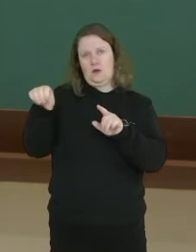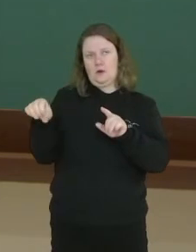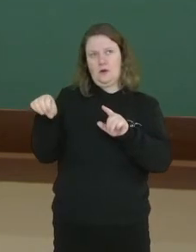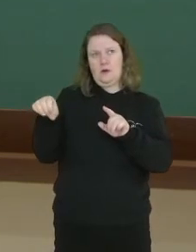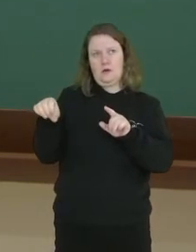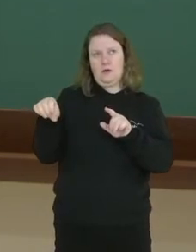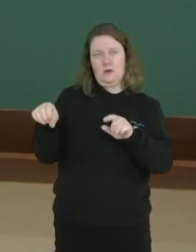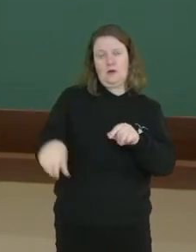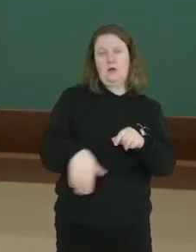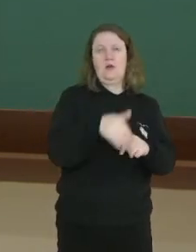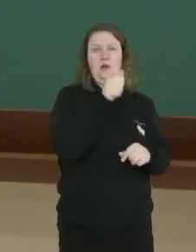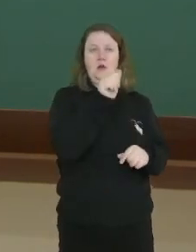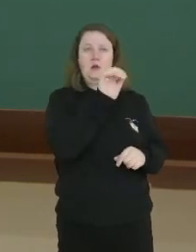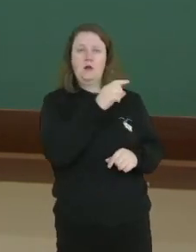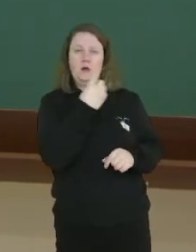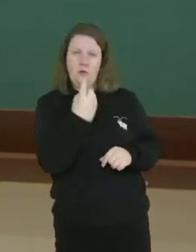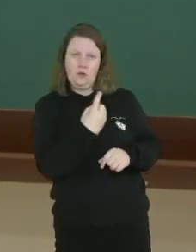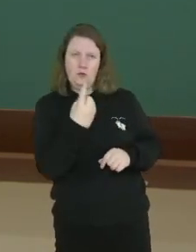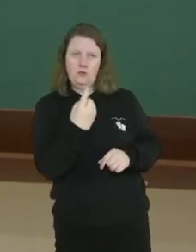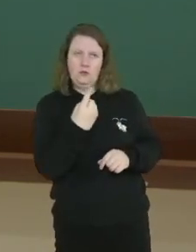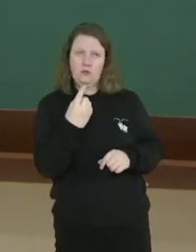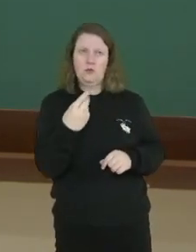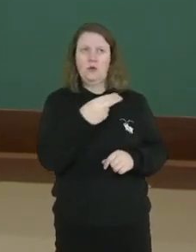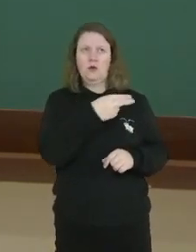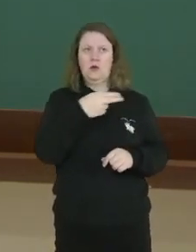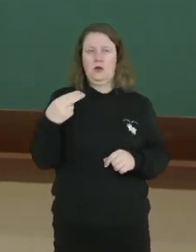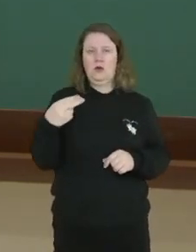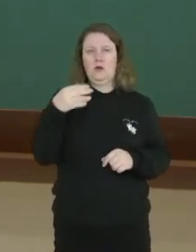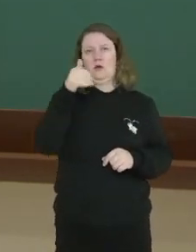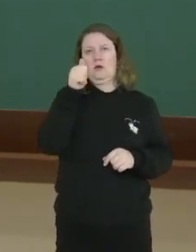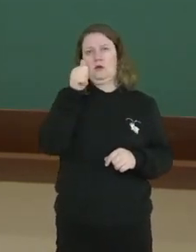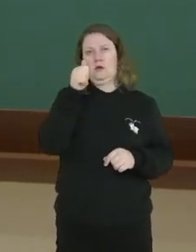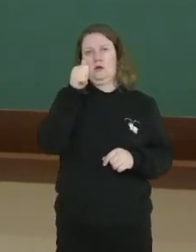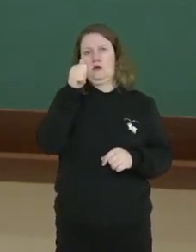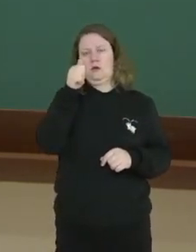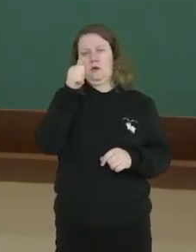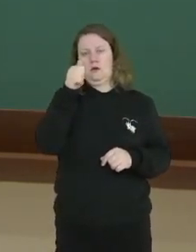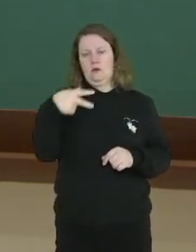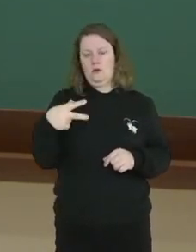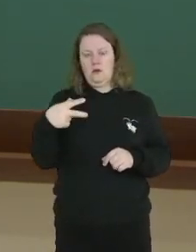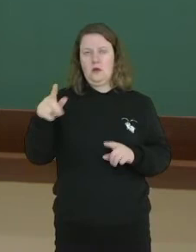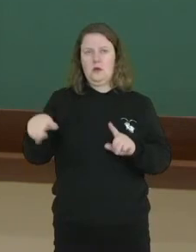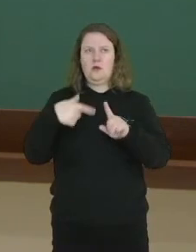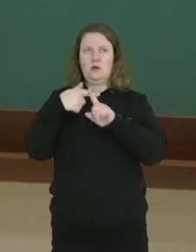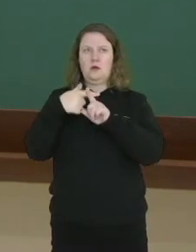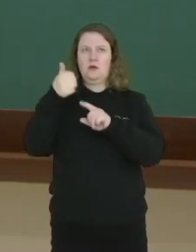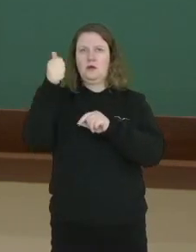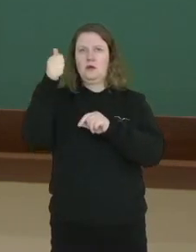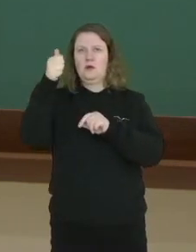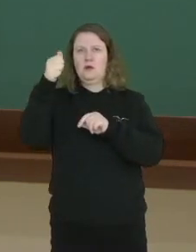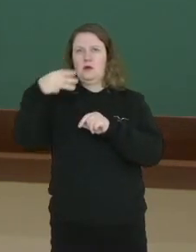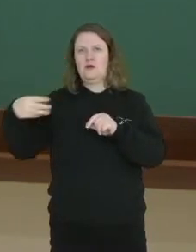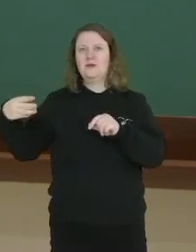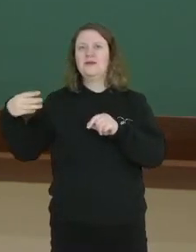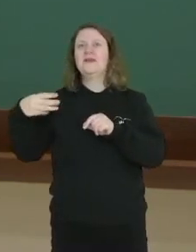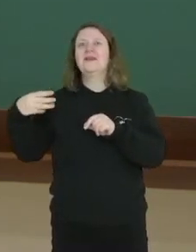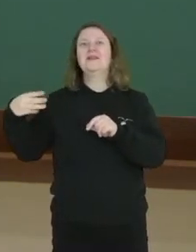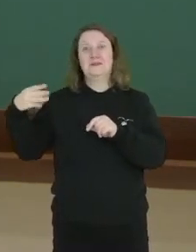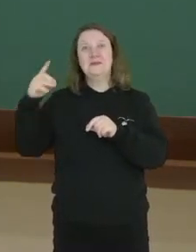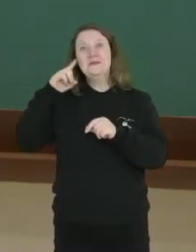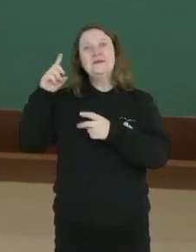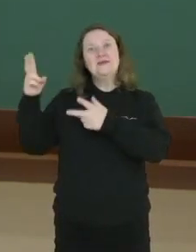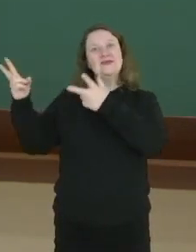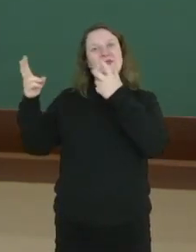Então, nós temos que a área do quadrado formado sobre a hipotenusa é igualzinha à soma das áreas dos